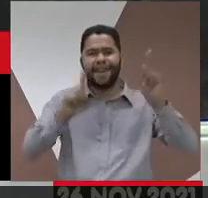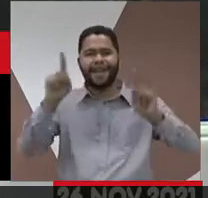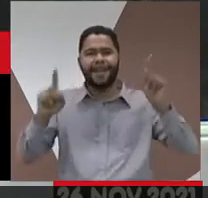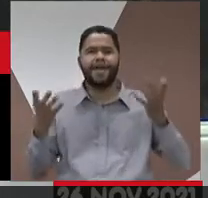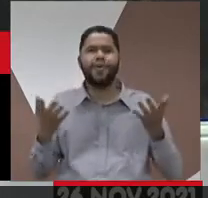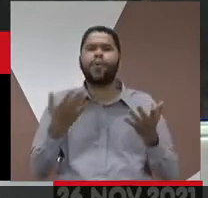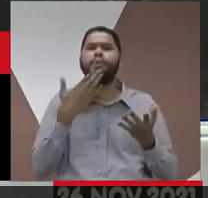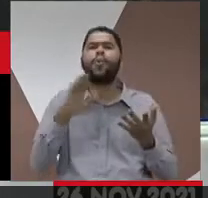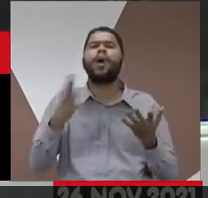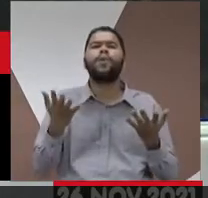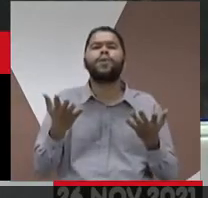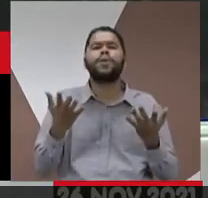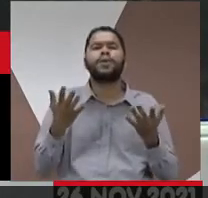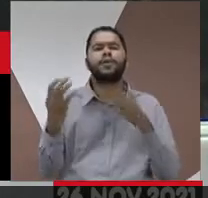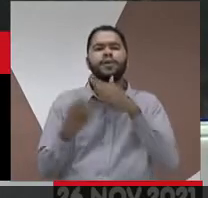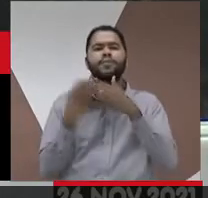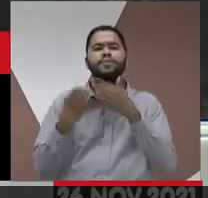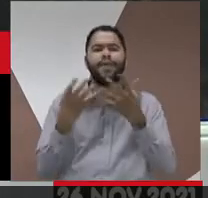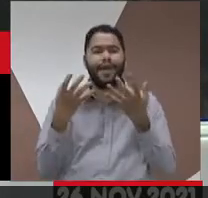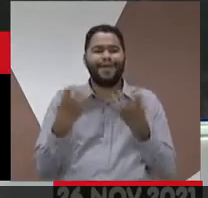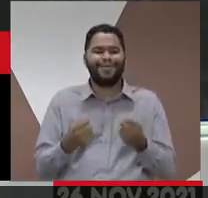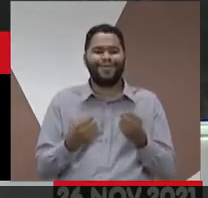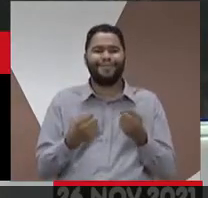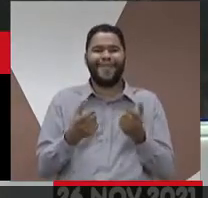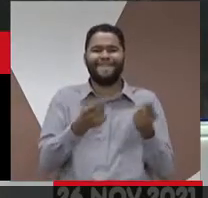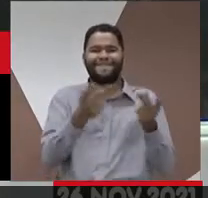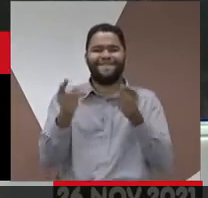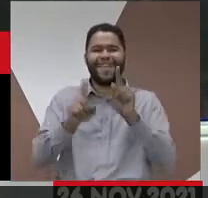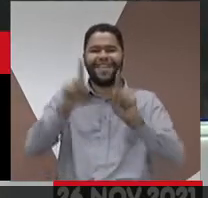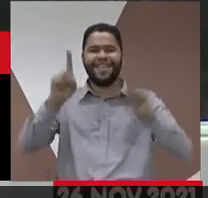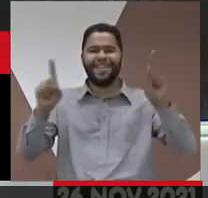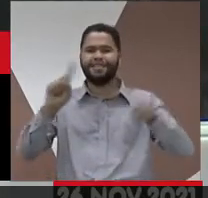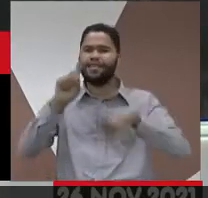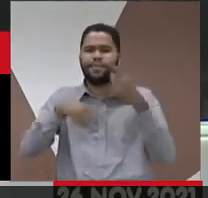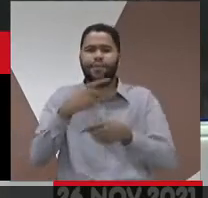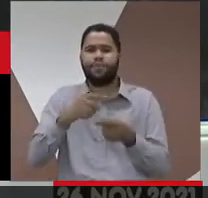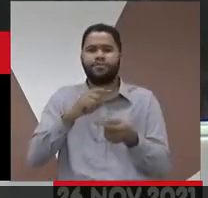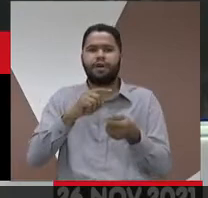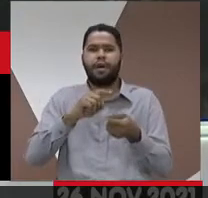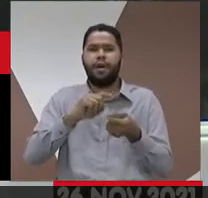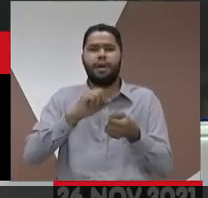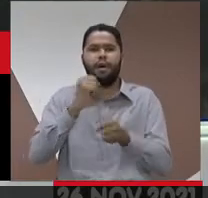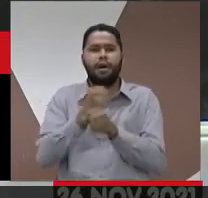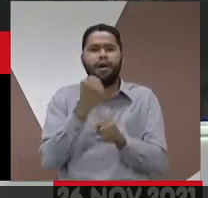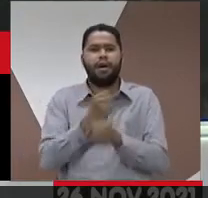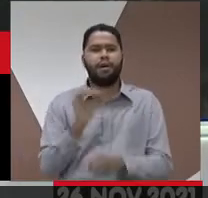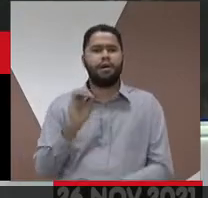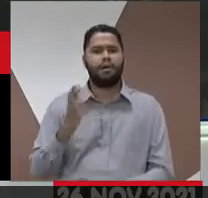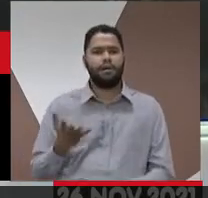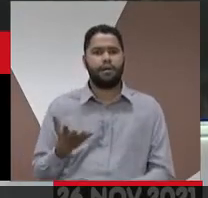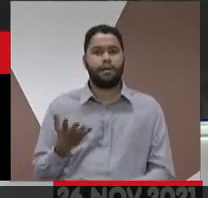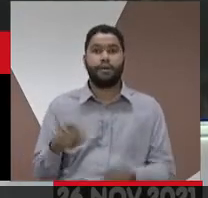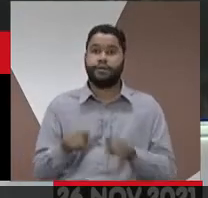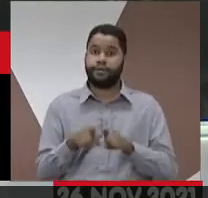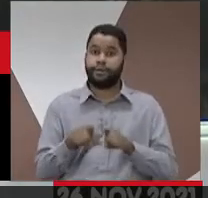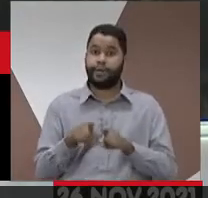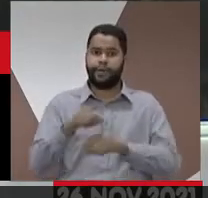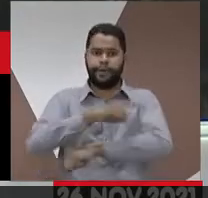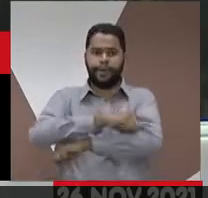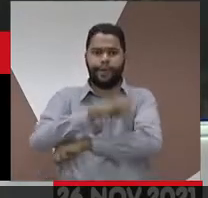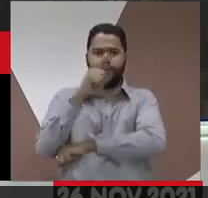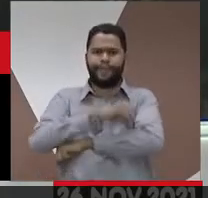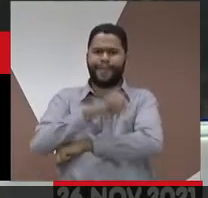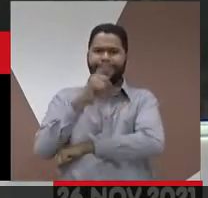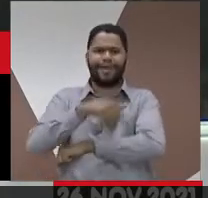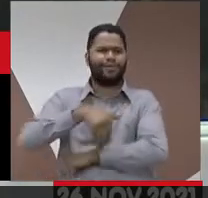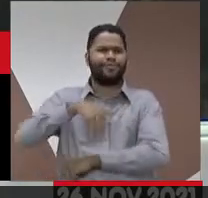que vai assumir um risco de assumir um leilão e depois não poder fazer a obra? E é isso também que faz com que essa obra tenha o pedágio mais